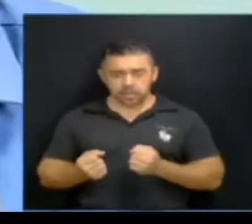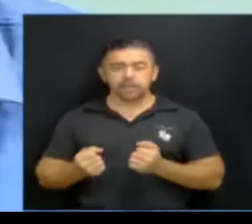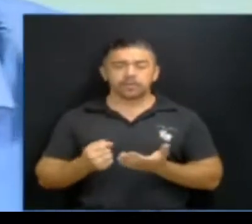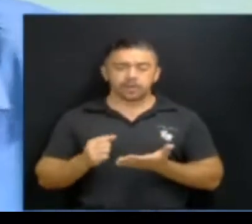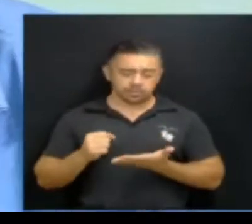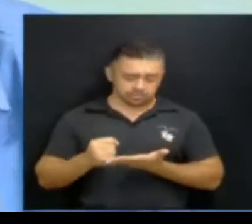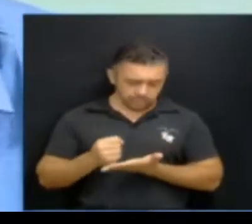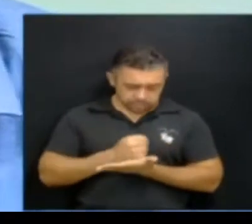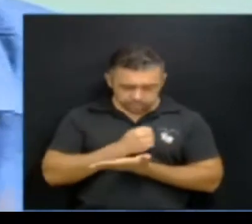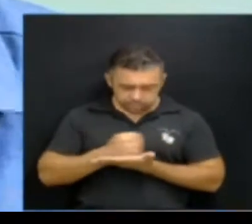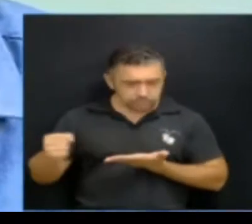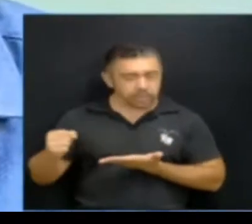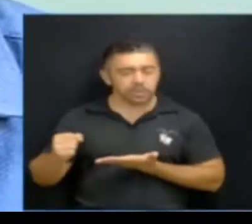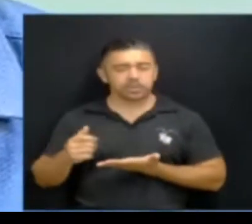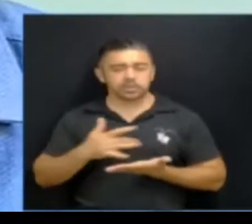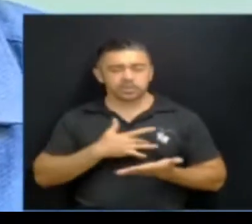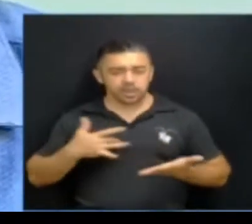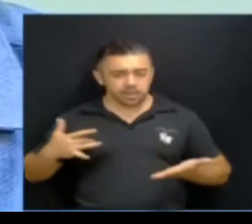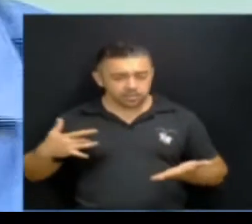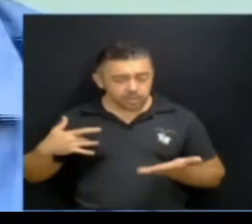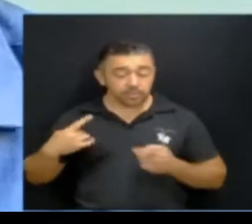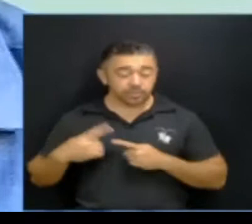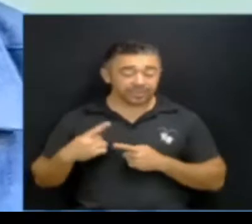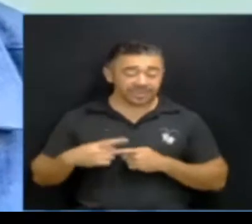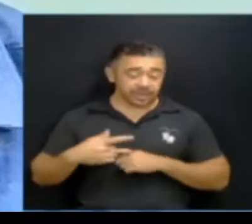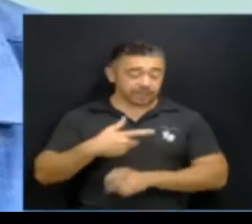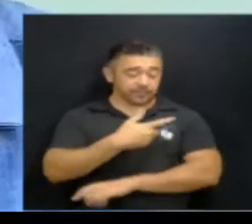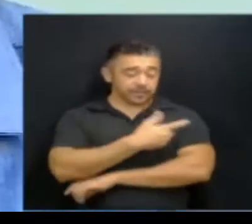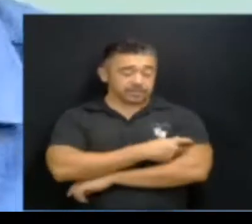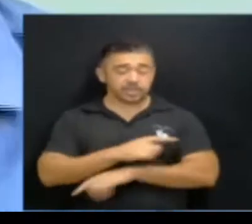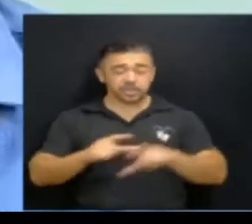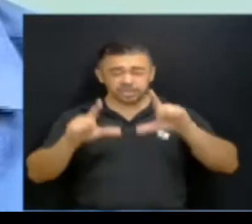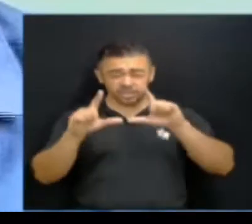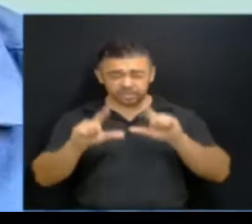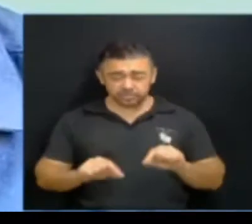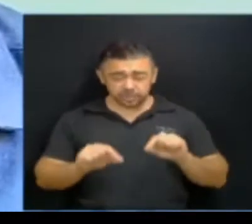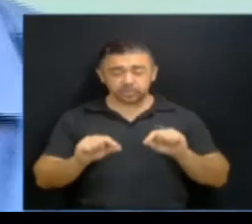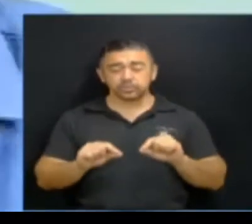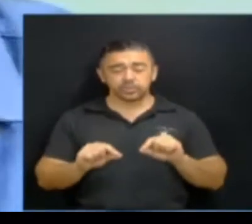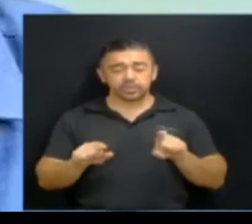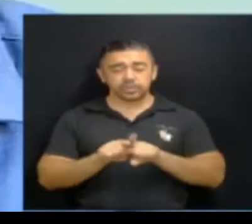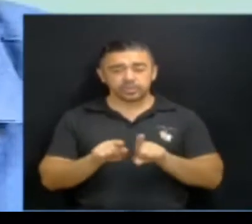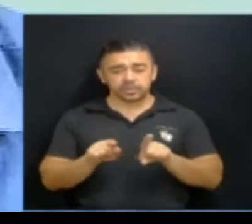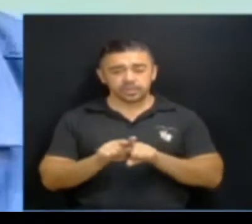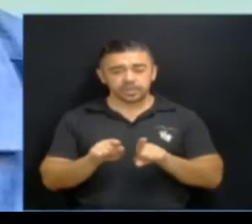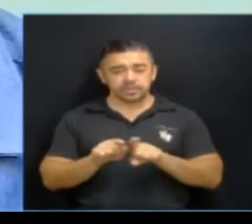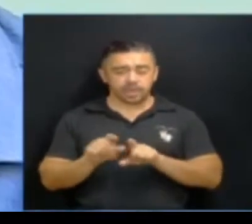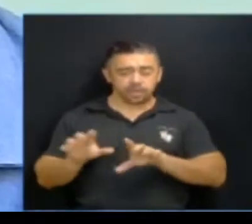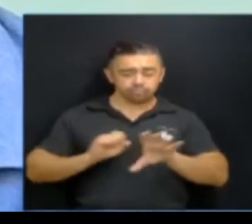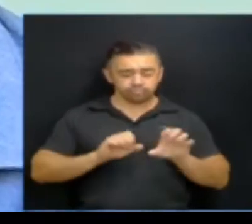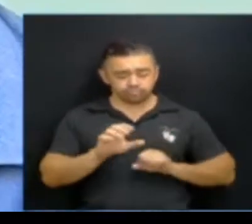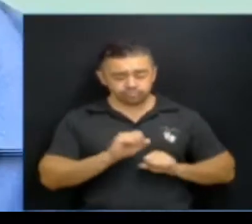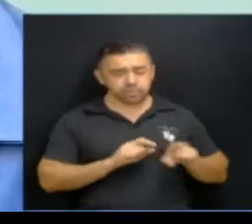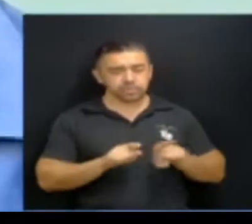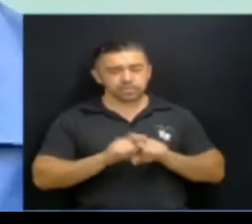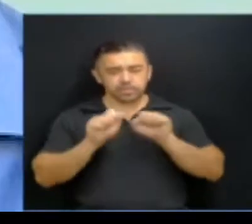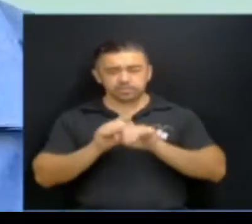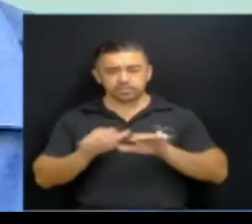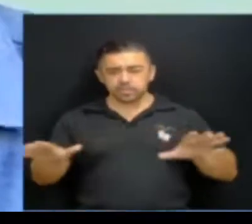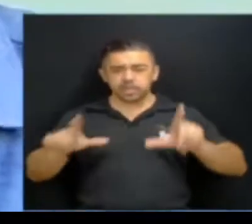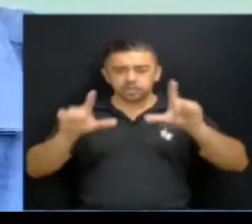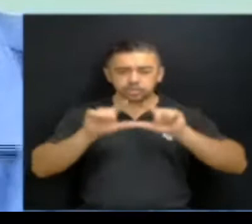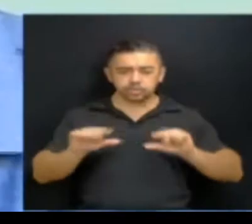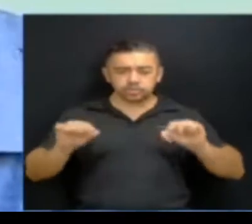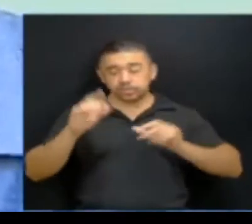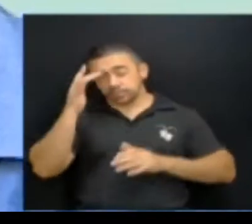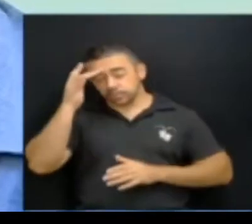passaporte sanitário, por entender que a vacina diminui a contaminação, a transmissão e principalmente reduz o número de pessoas em